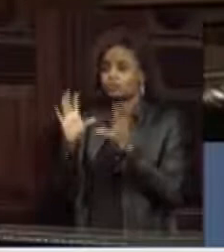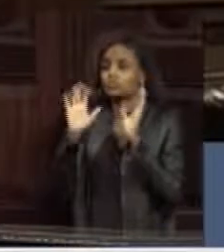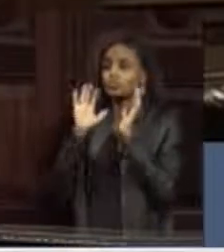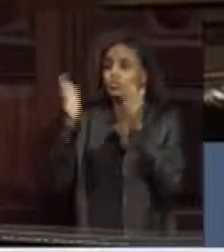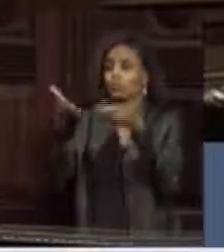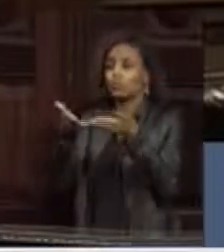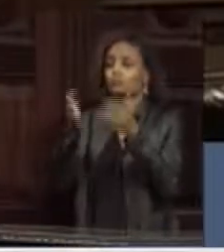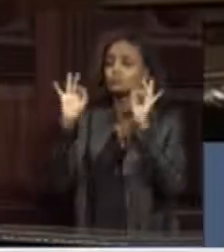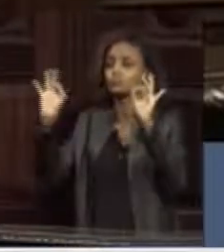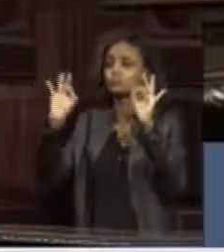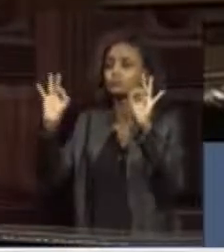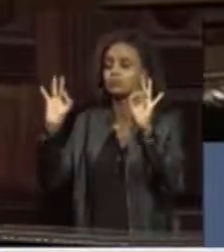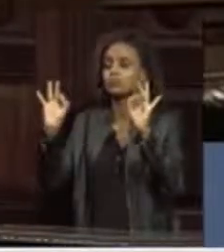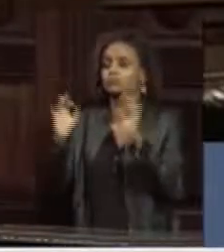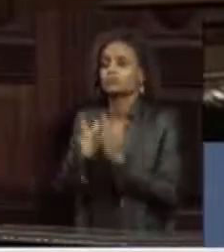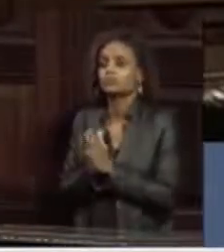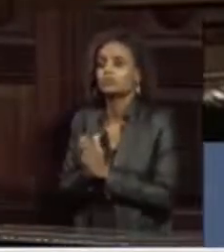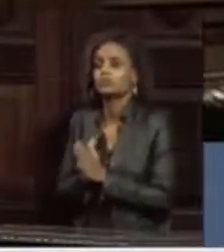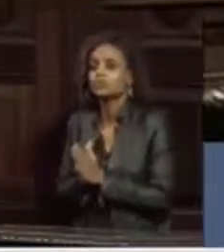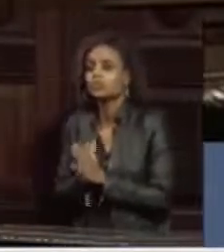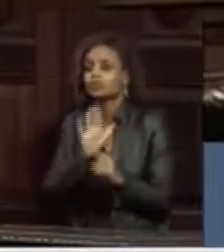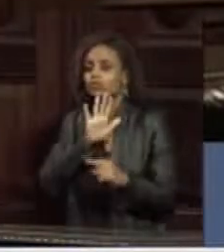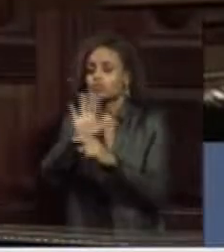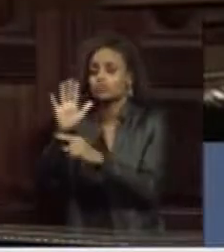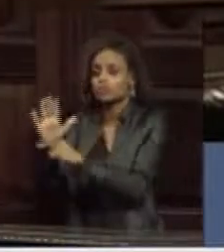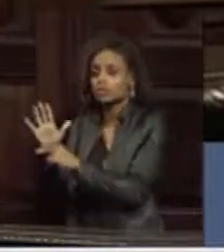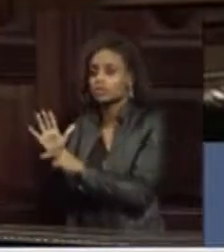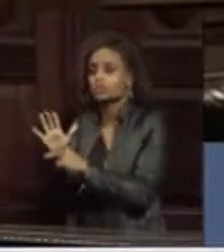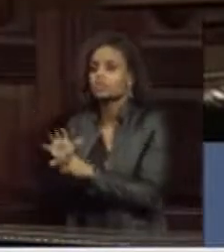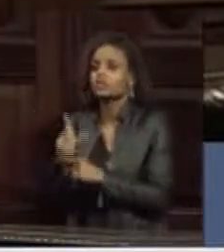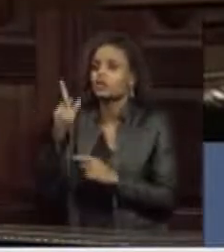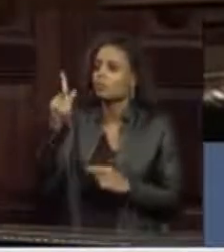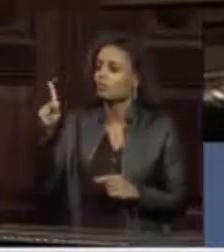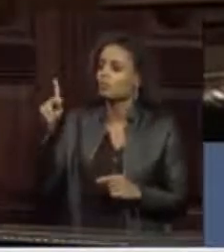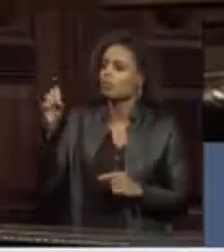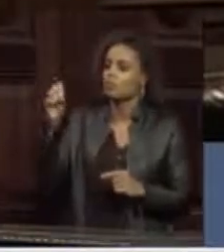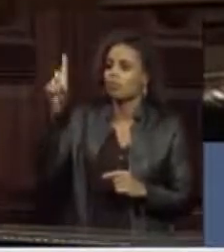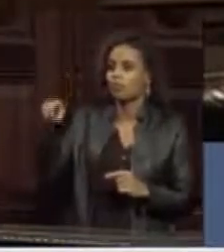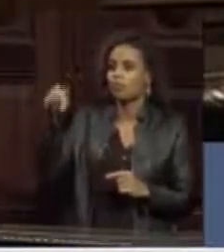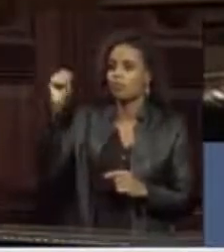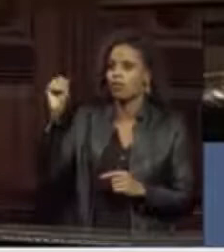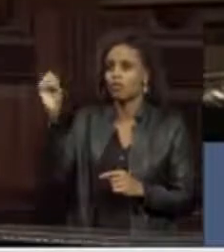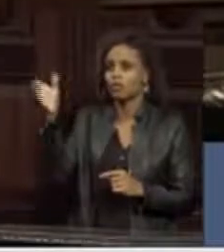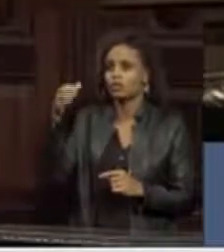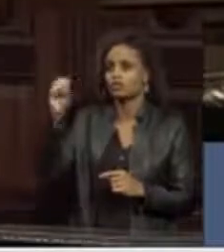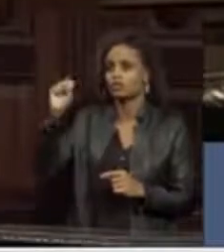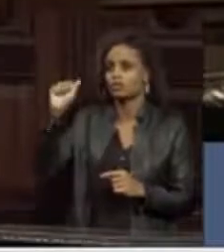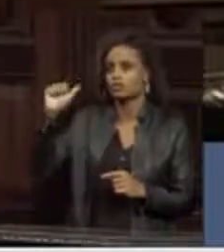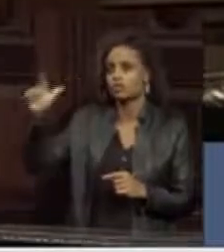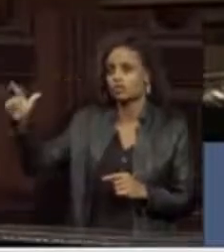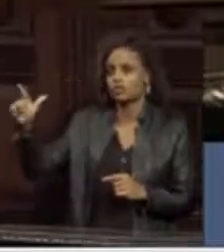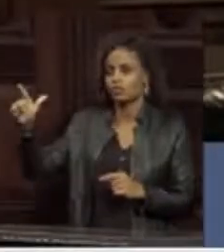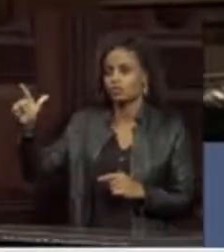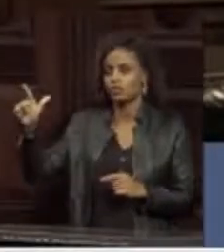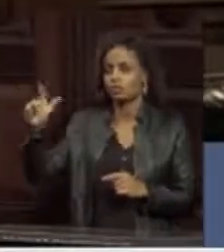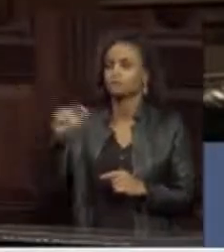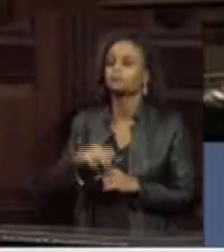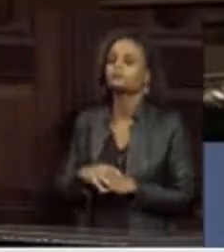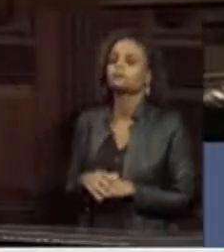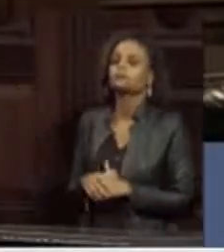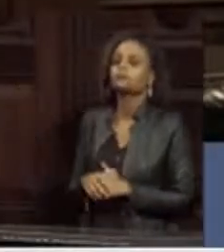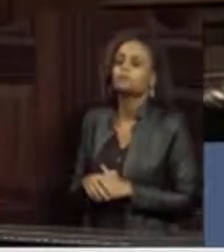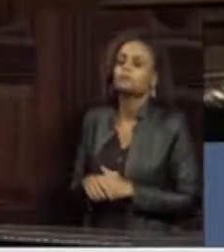especial em defesa do pós-sal. Que o pós-sal é um patrimônio do Estado do Rio de Janeiro e dos municípios